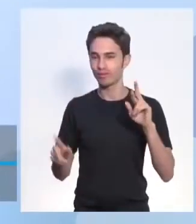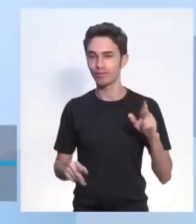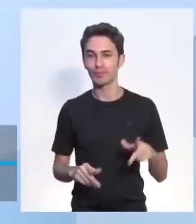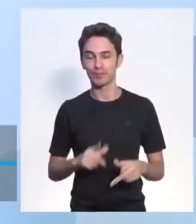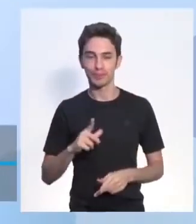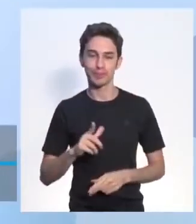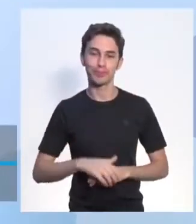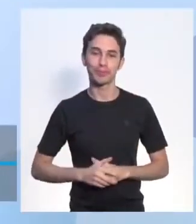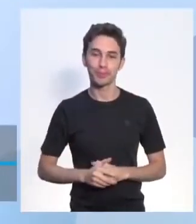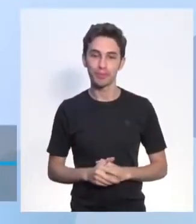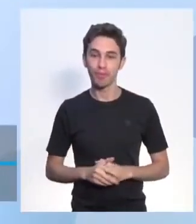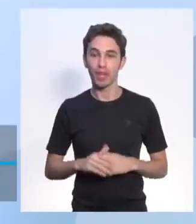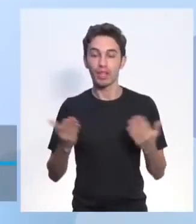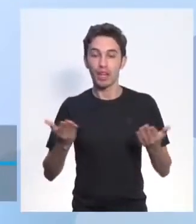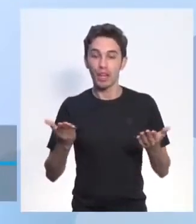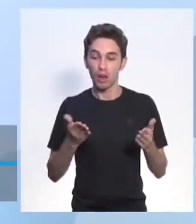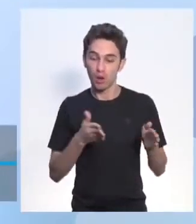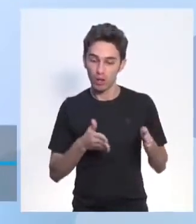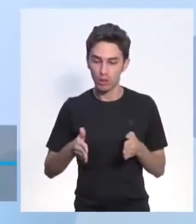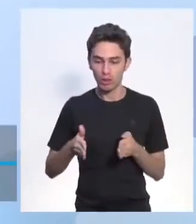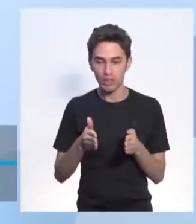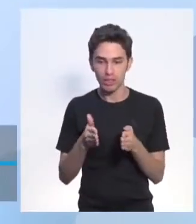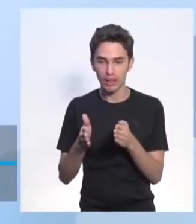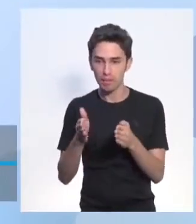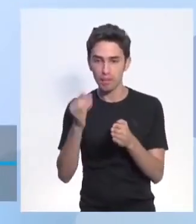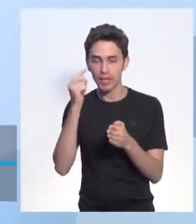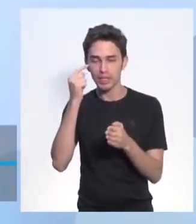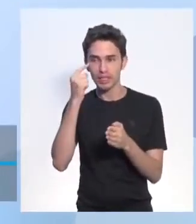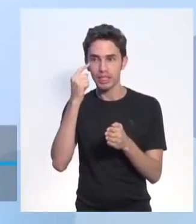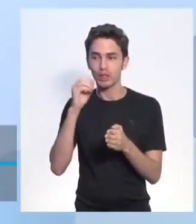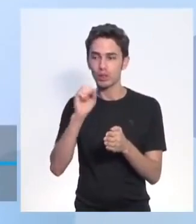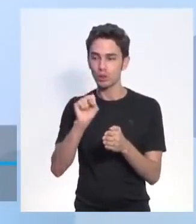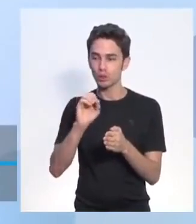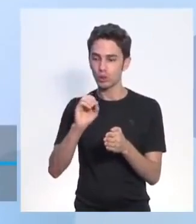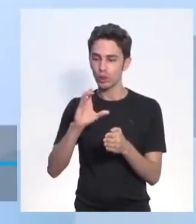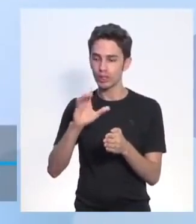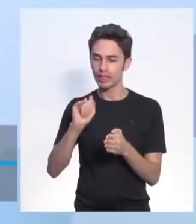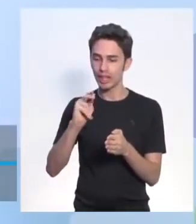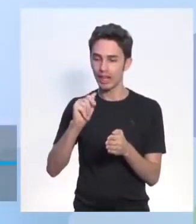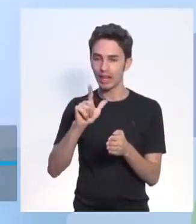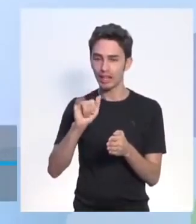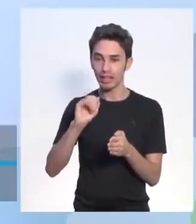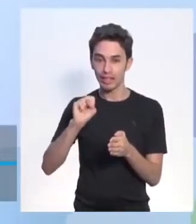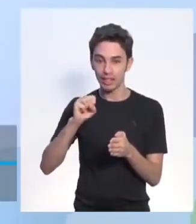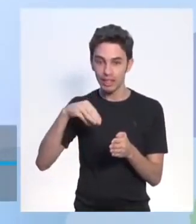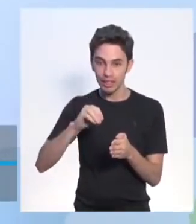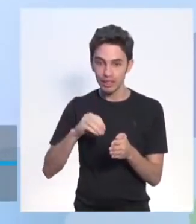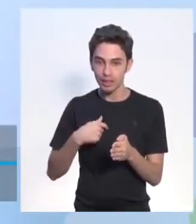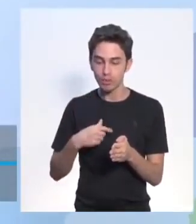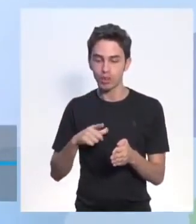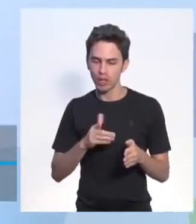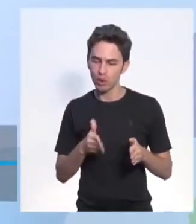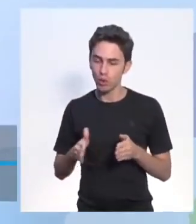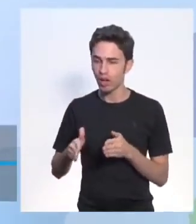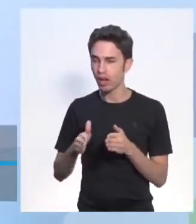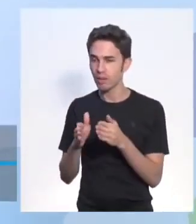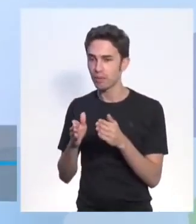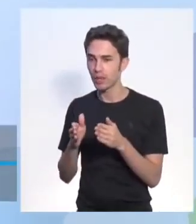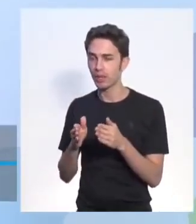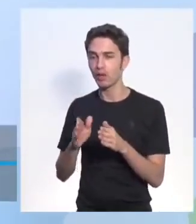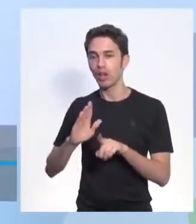comunismo, nós estamos no caminho, né? O socialismo ele vem implantando, né,